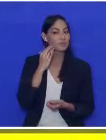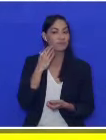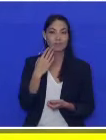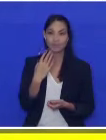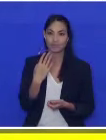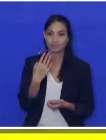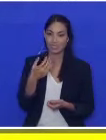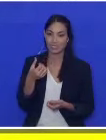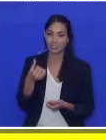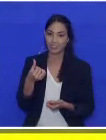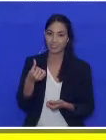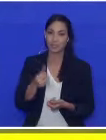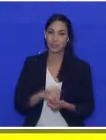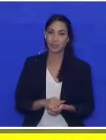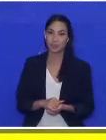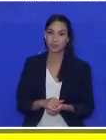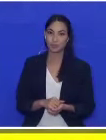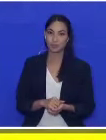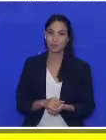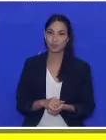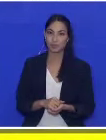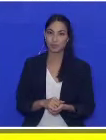número 46. Rosa,